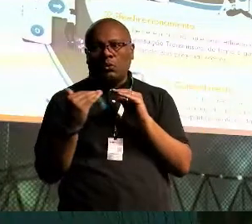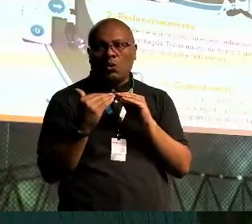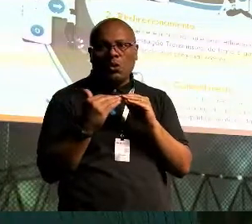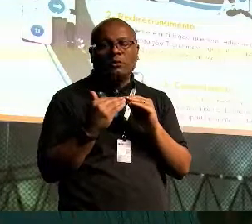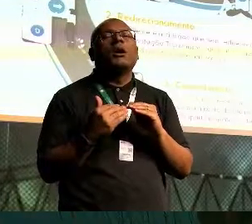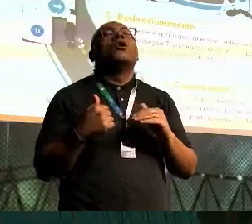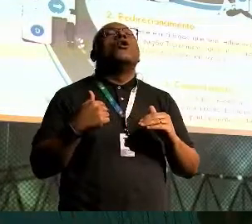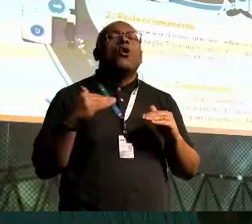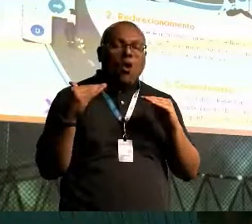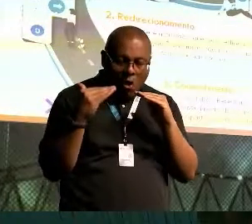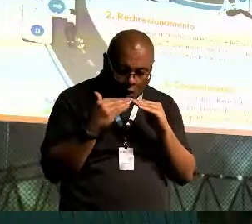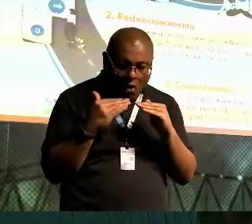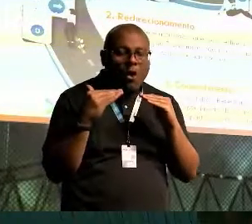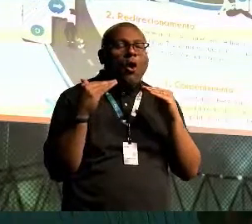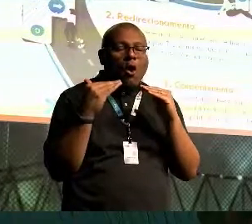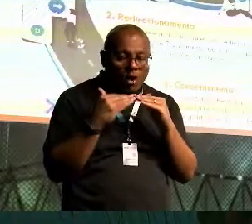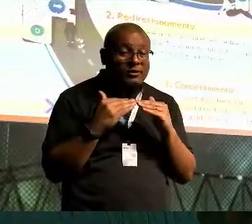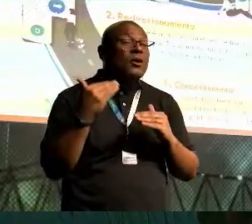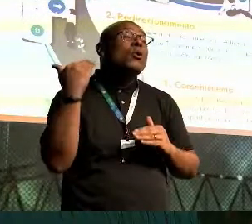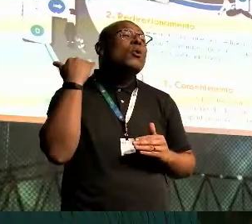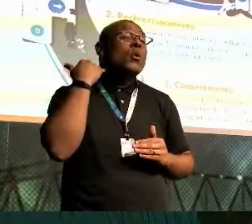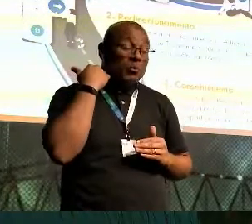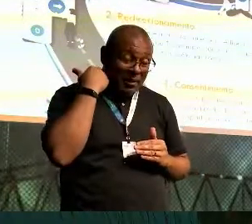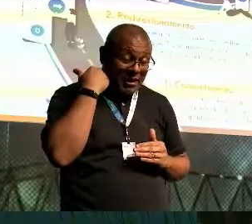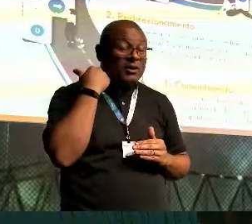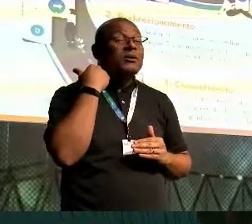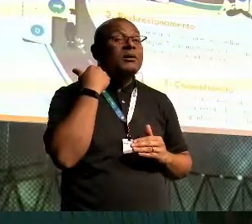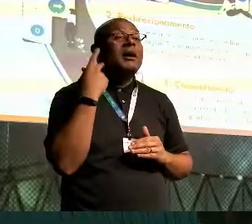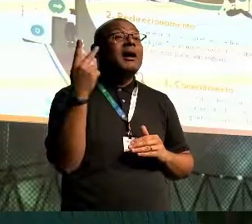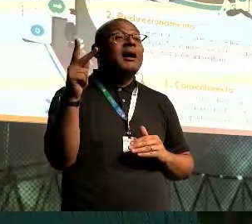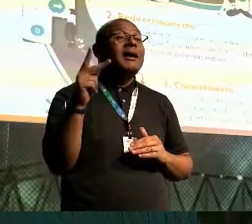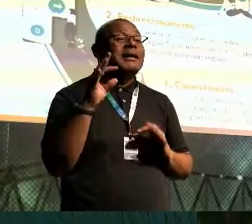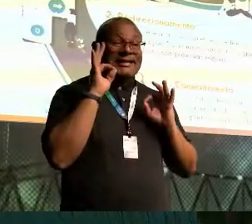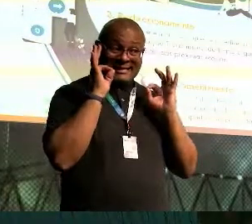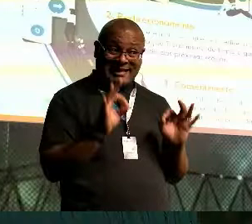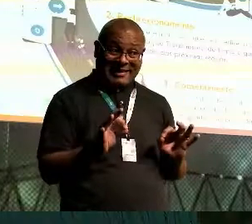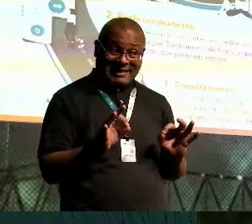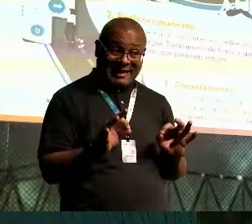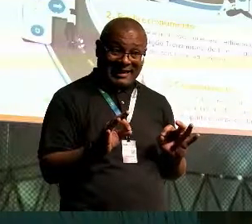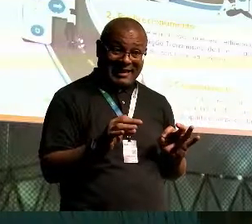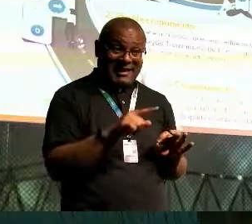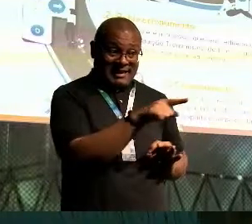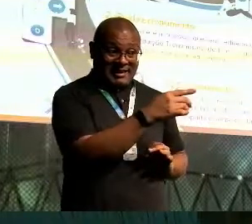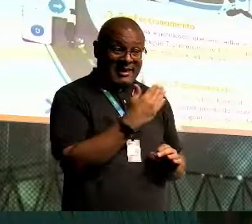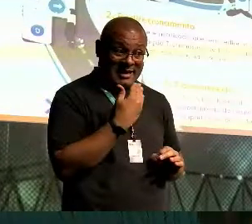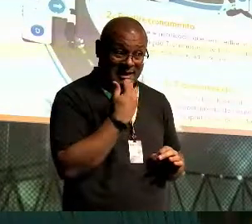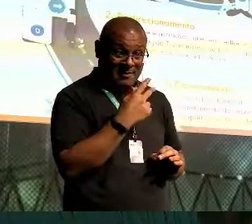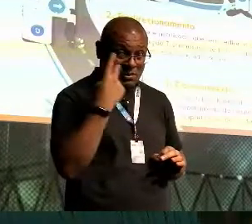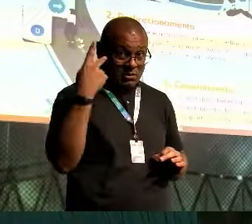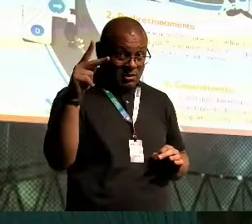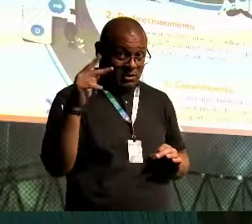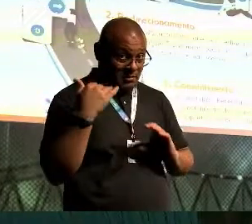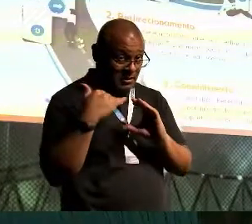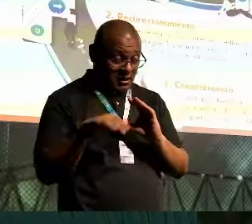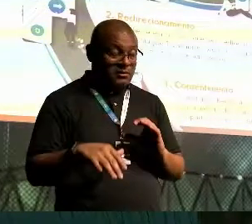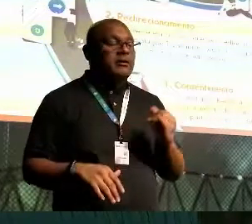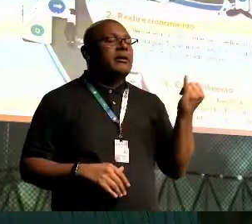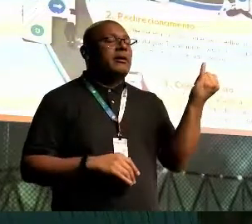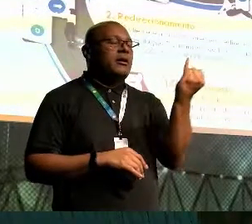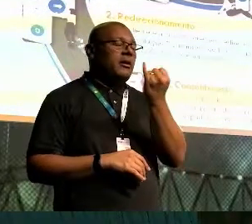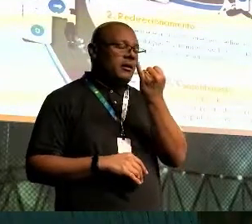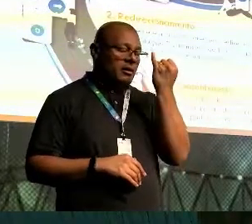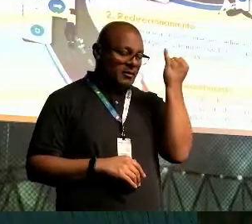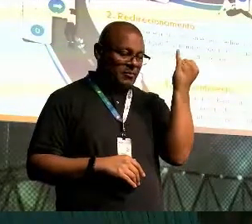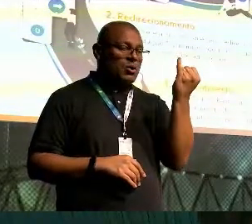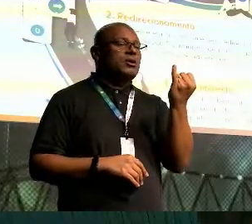confirmar a transação. Ou seja, para o banco que tem aquele dado, ter a certeza que o usuário está pedindo para que o dado seja enviado. É importante.